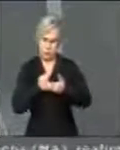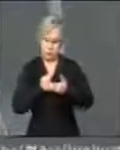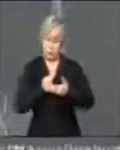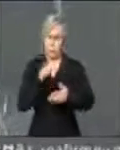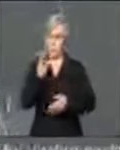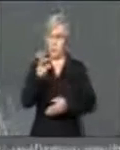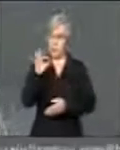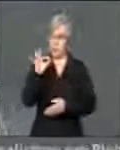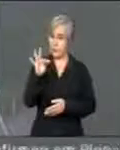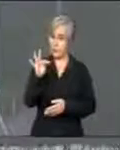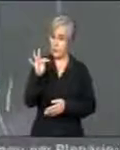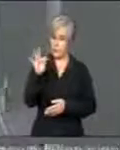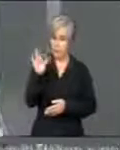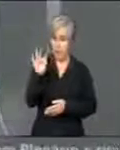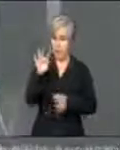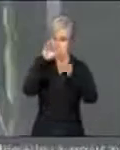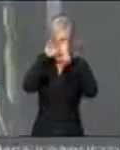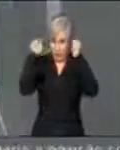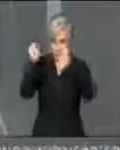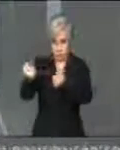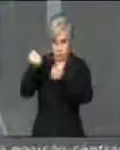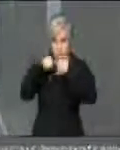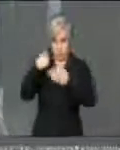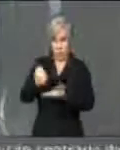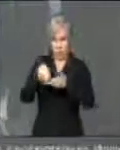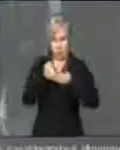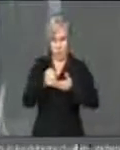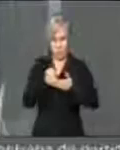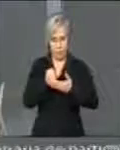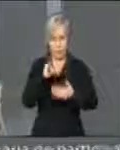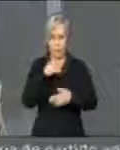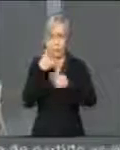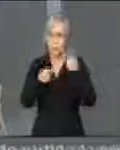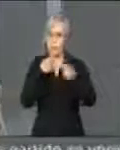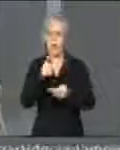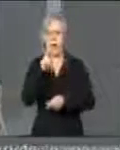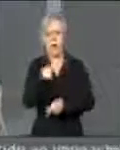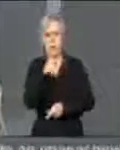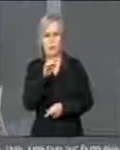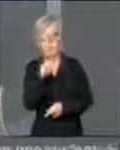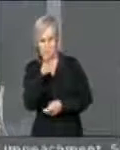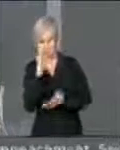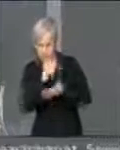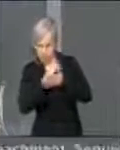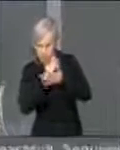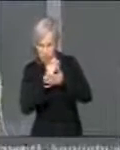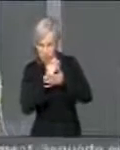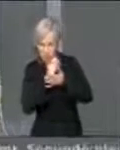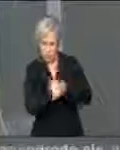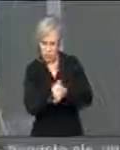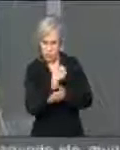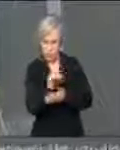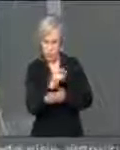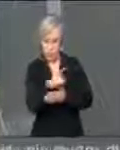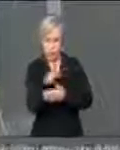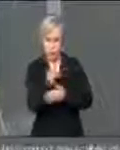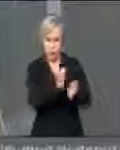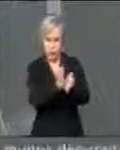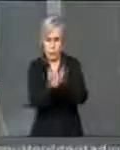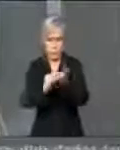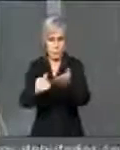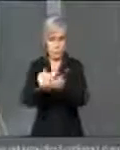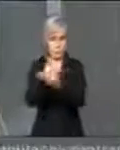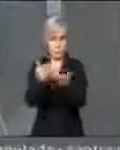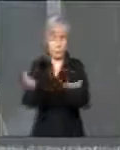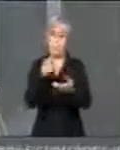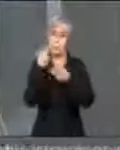STF nos respalda. Se nós dissermos que é um golpe, aliás, quero dizer para os nobres deputados do PT, do PSOL, do PCdoB, e aqueles